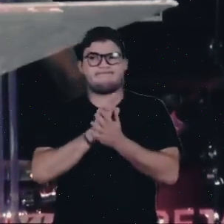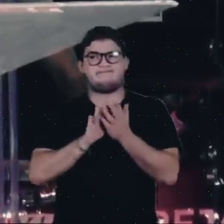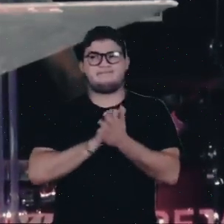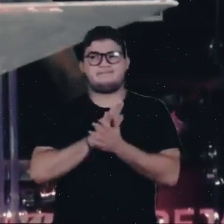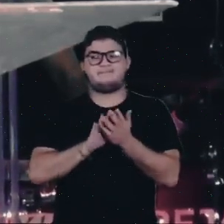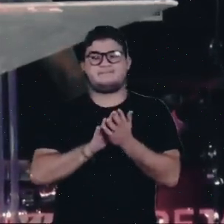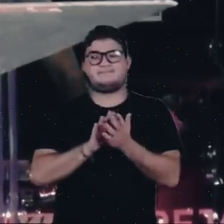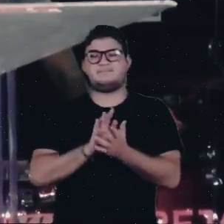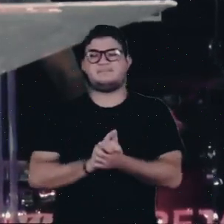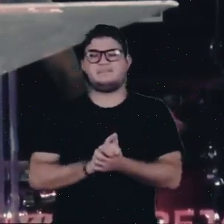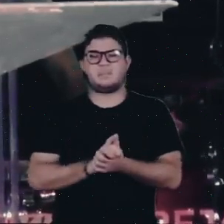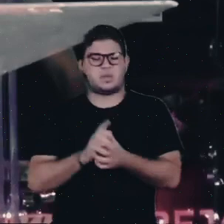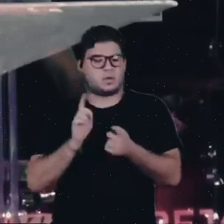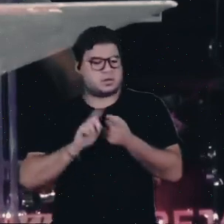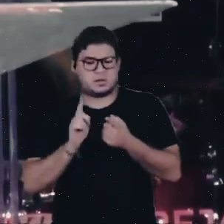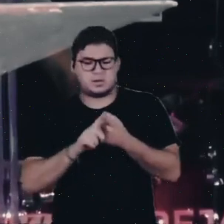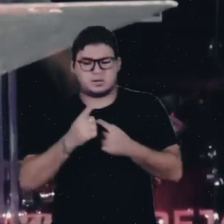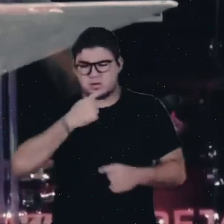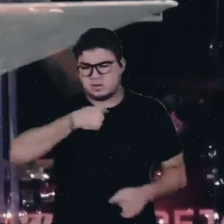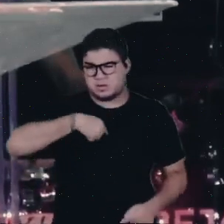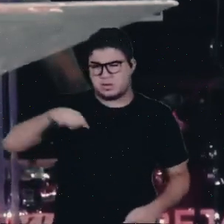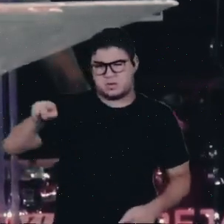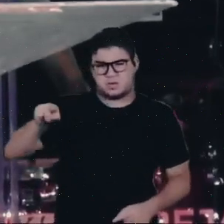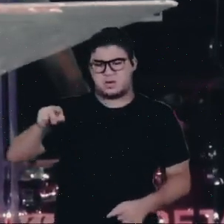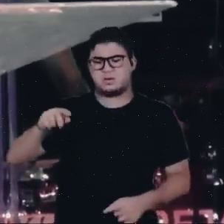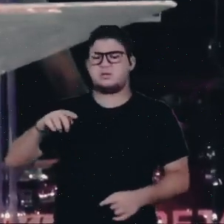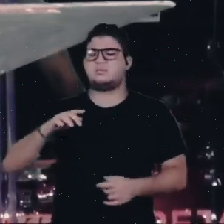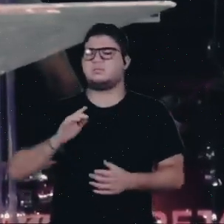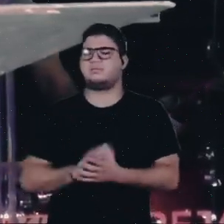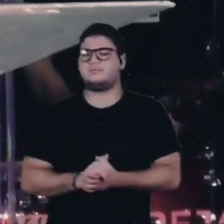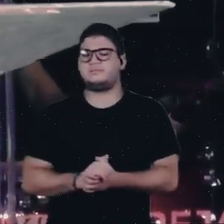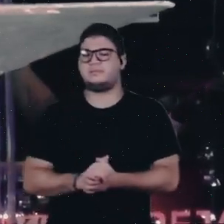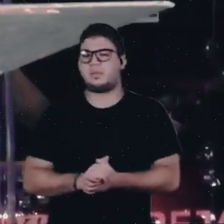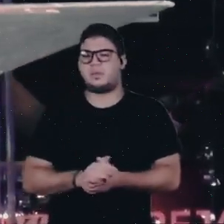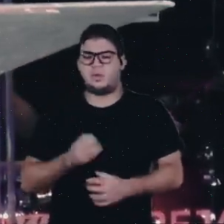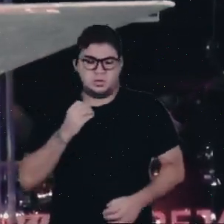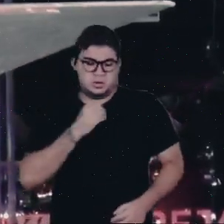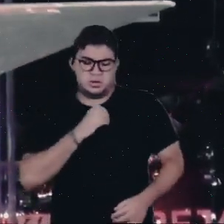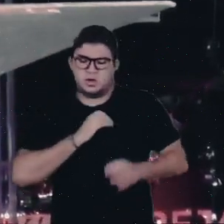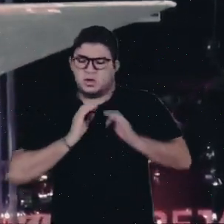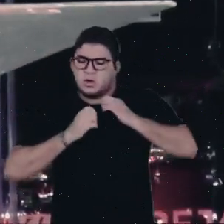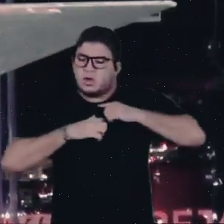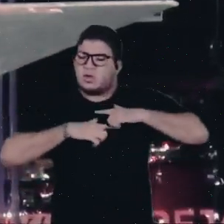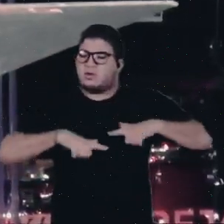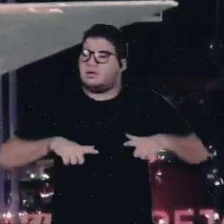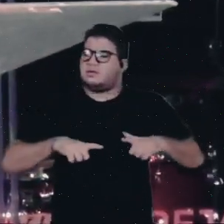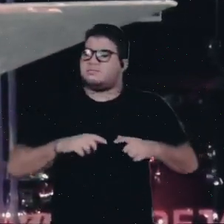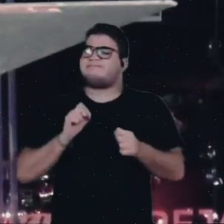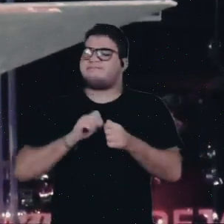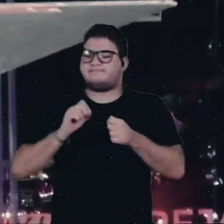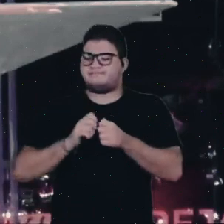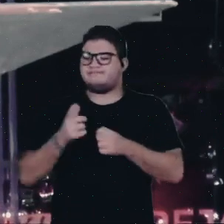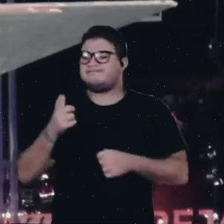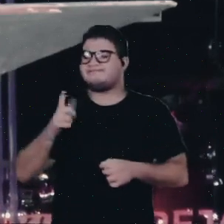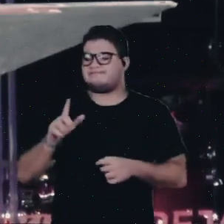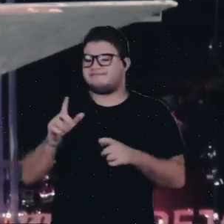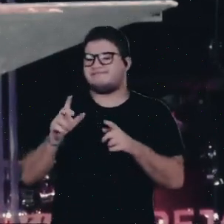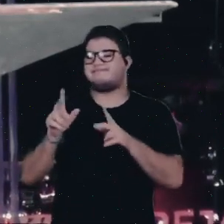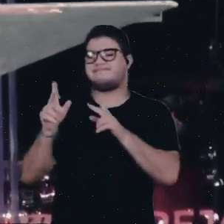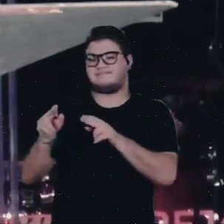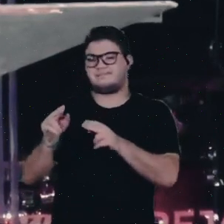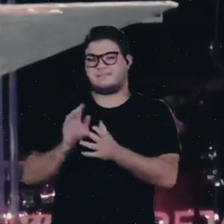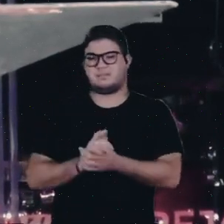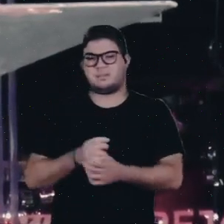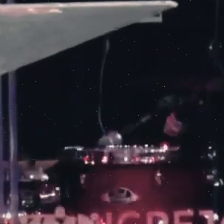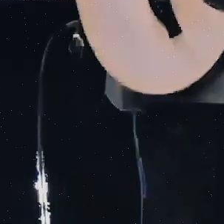eu também não a condeno. Agora vá, abandone a sua vida de pecado. A gente tem que fazer a mesma coisa aqui.